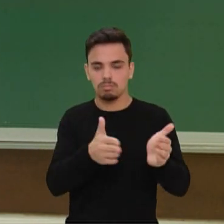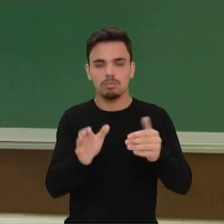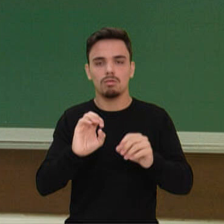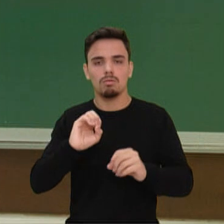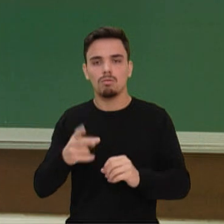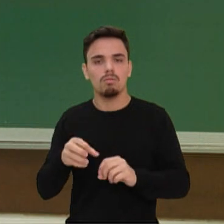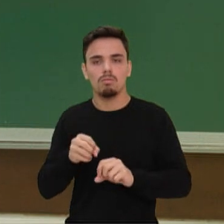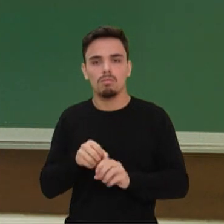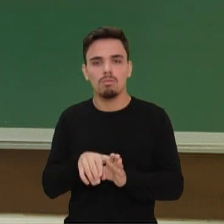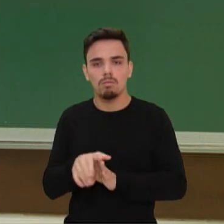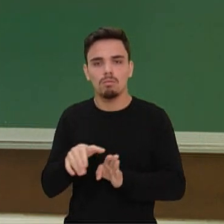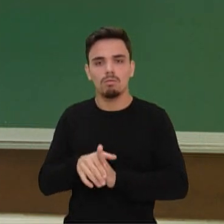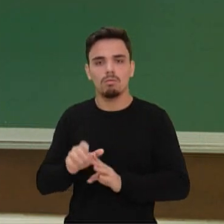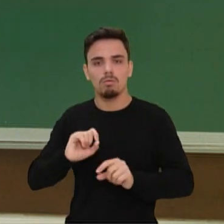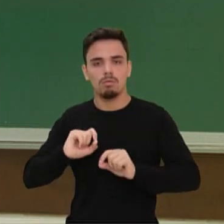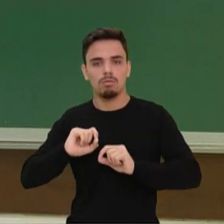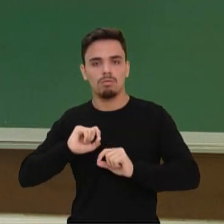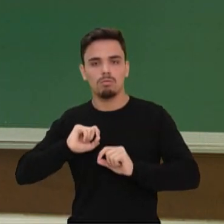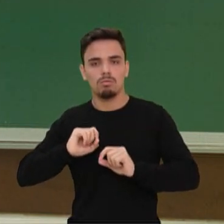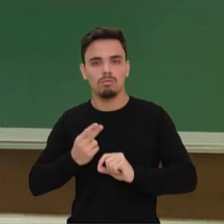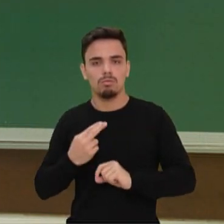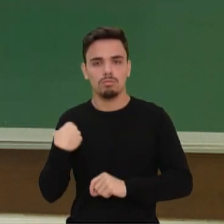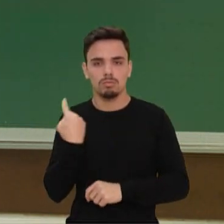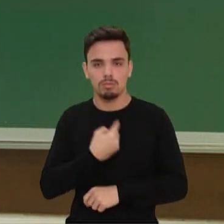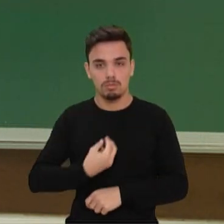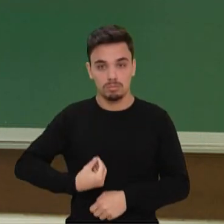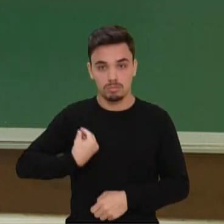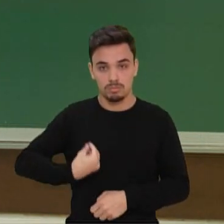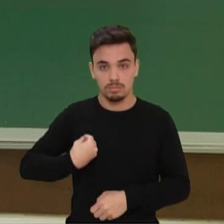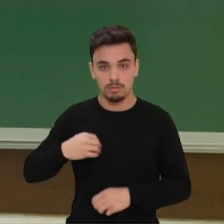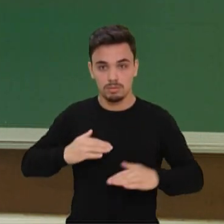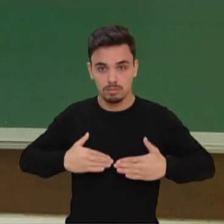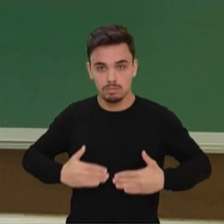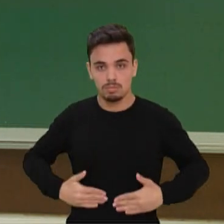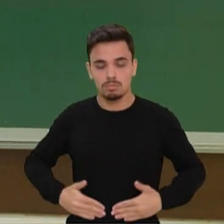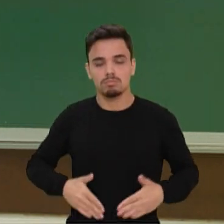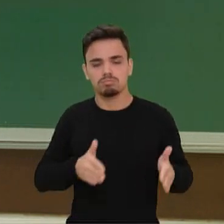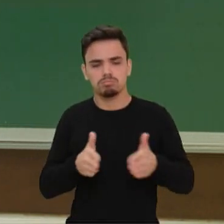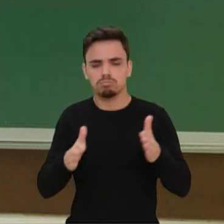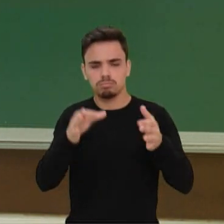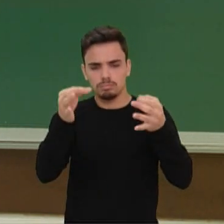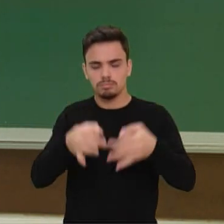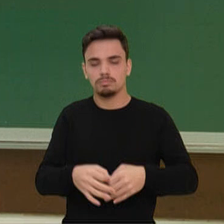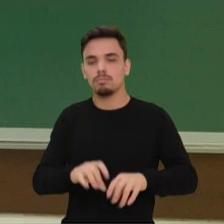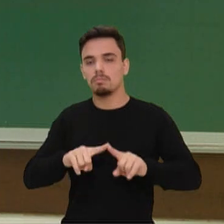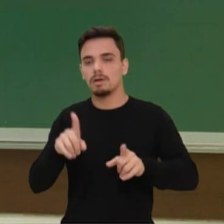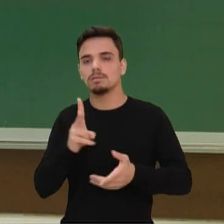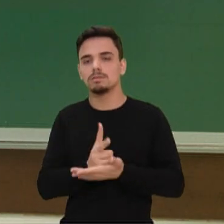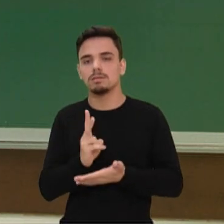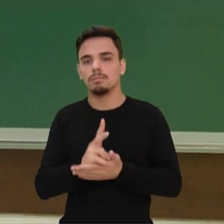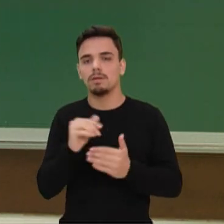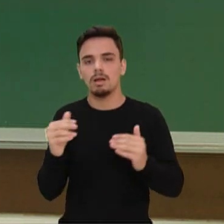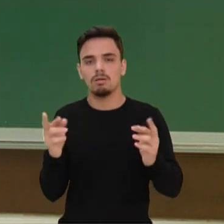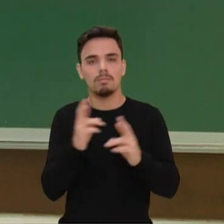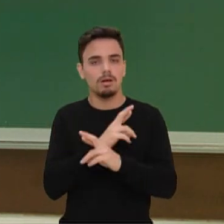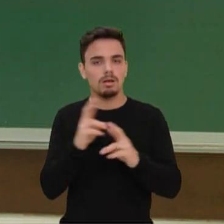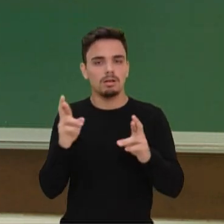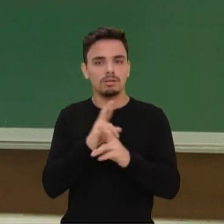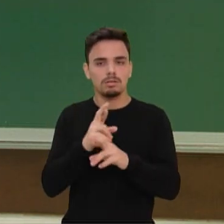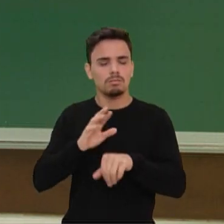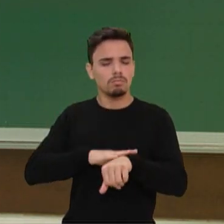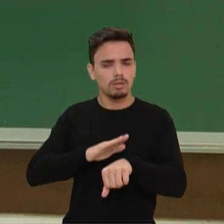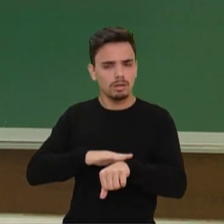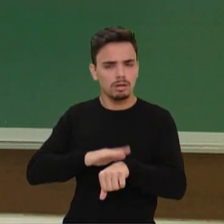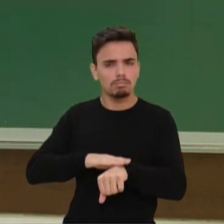vai orientar o nosso corpo, a nossa vida em uma direção específica. Só que é sempre uma conciliação provisória. Pode ser